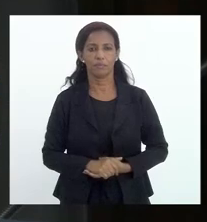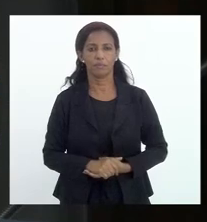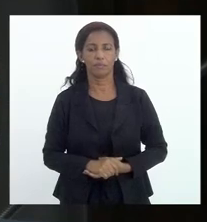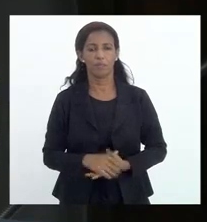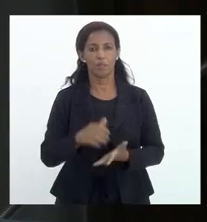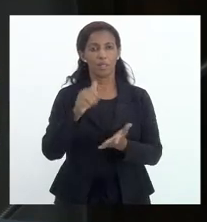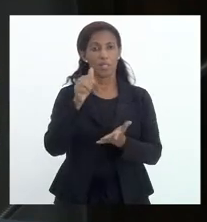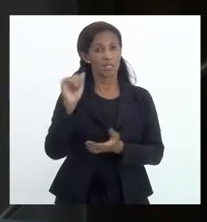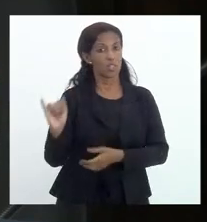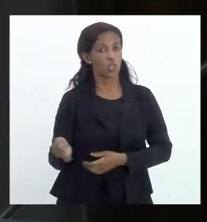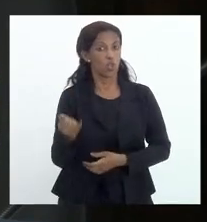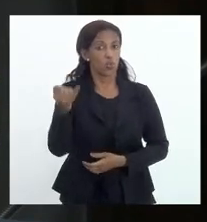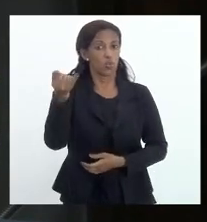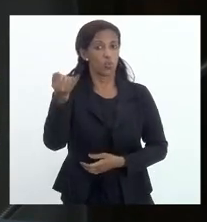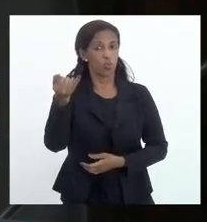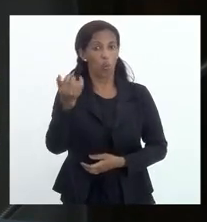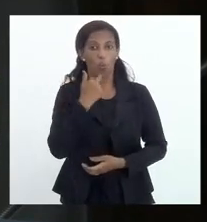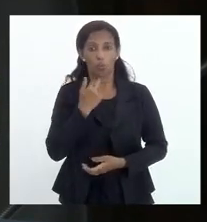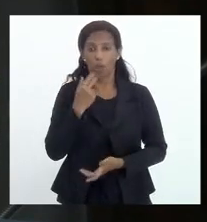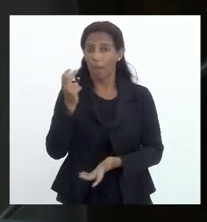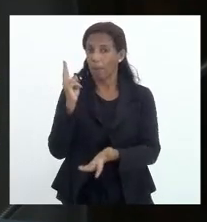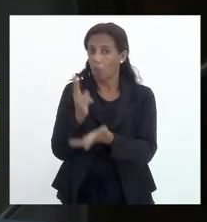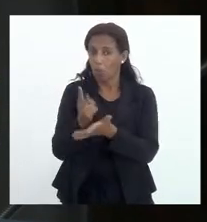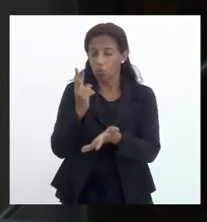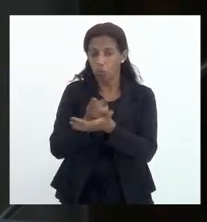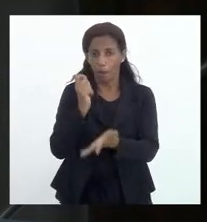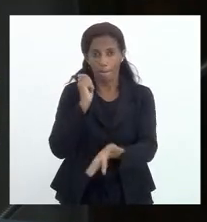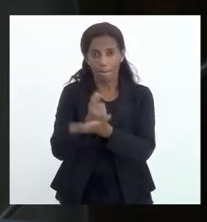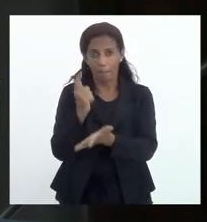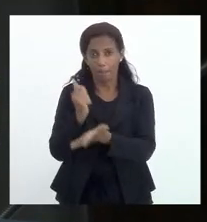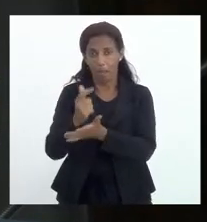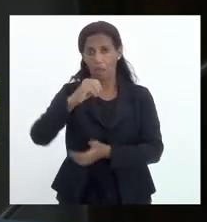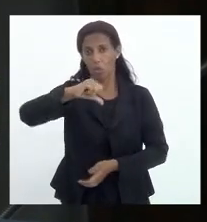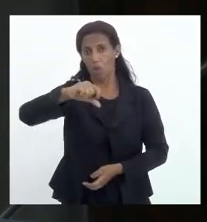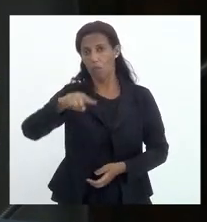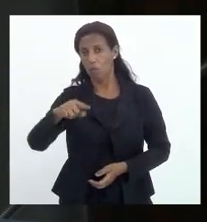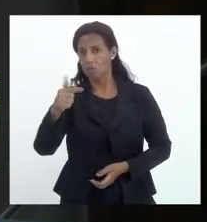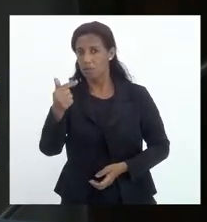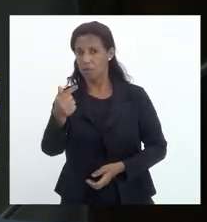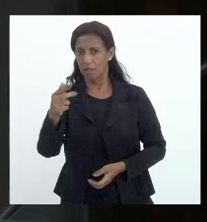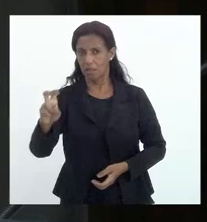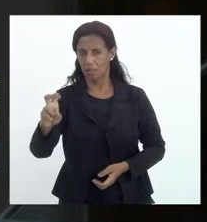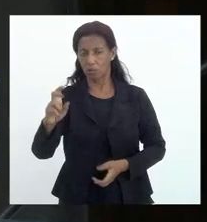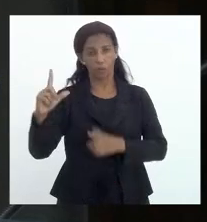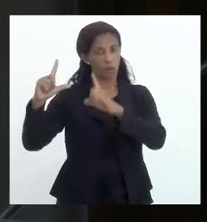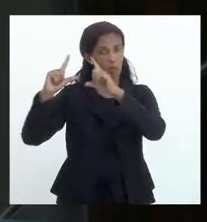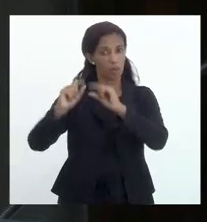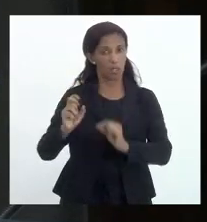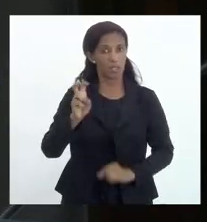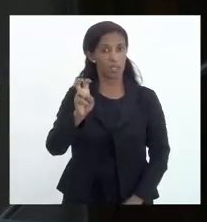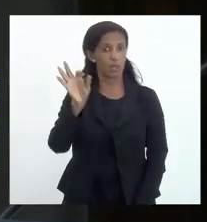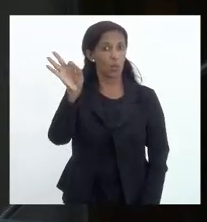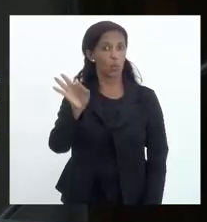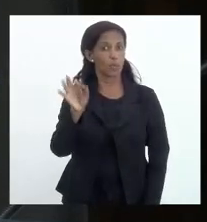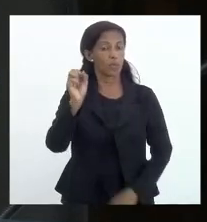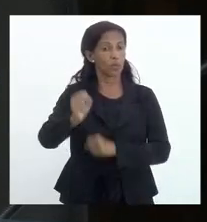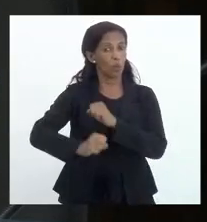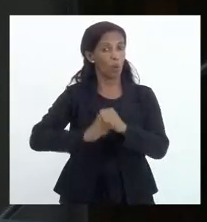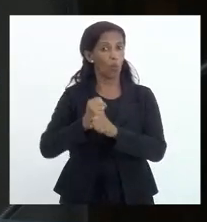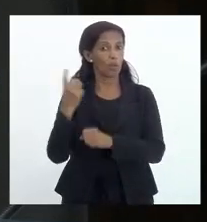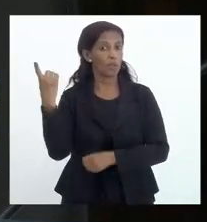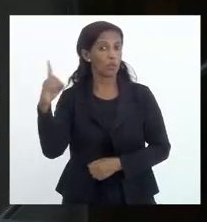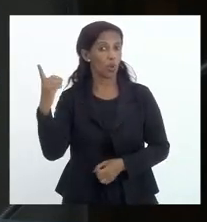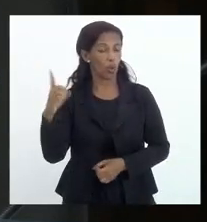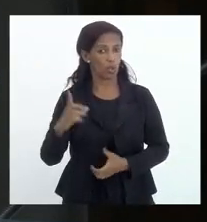dessa taxa de juros. Não dá para continuar pagando 9,75. Eu estou falando de uma redução de 5% ao ano em